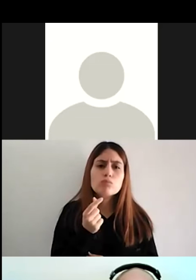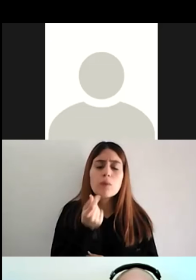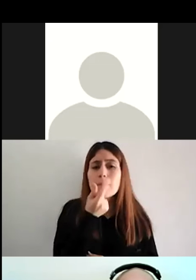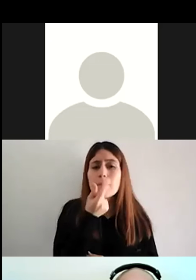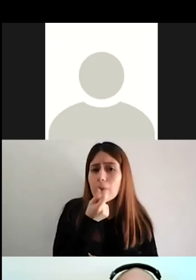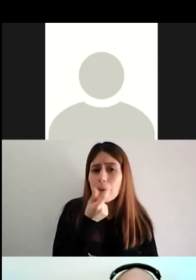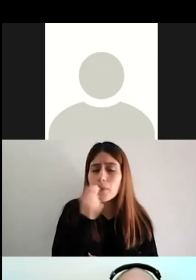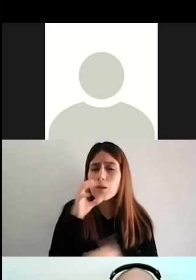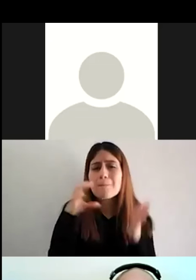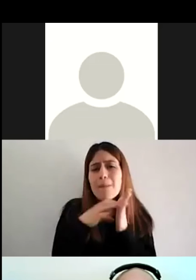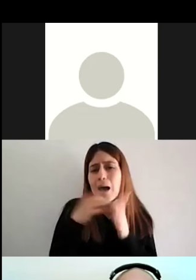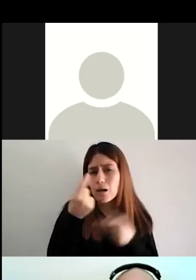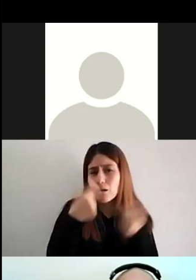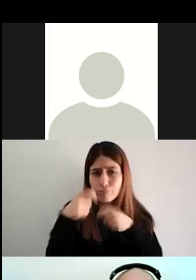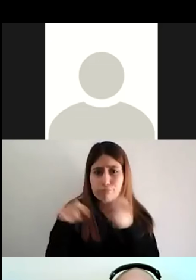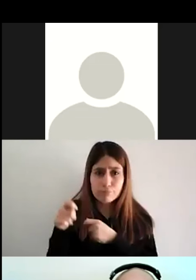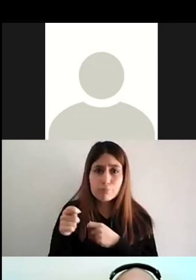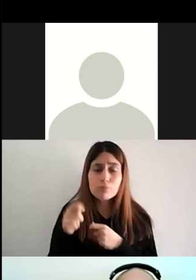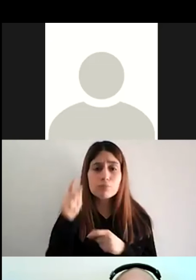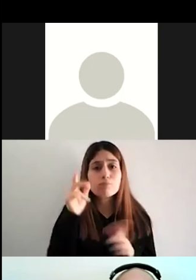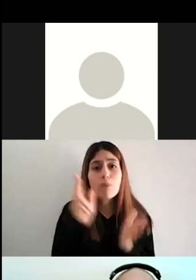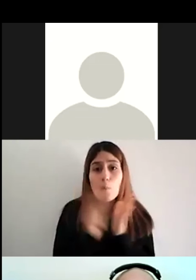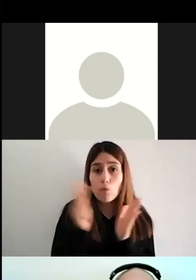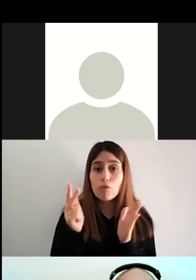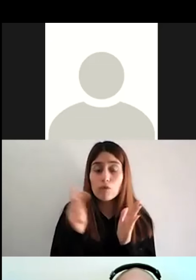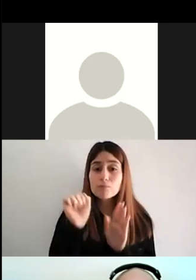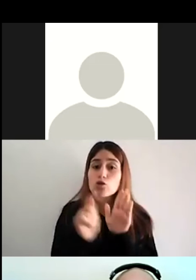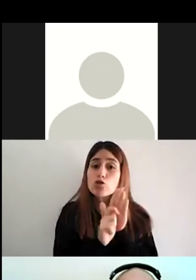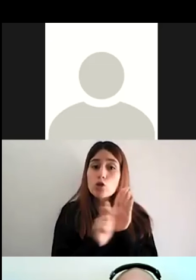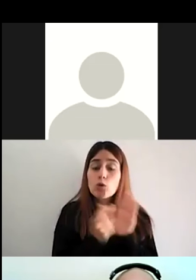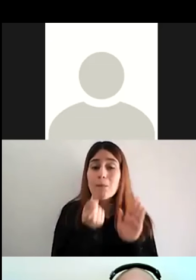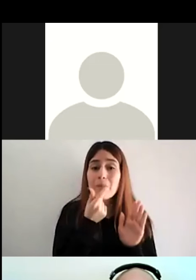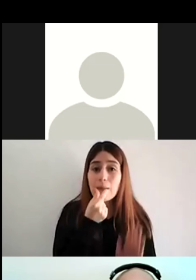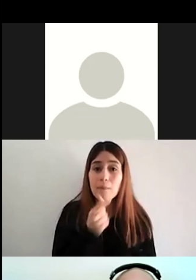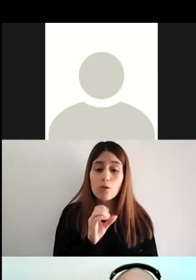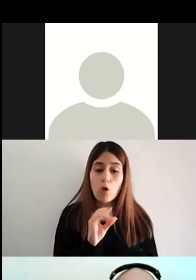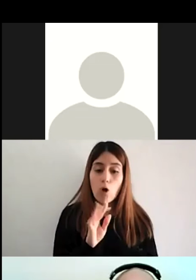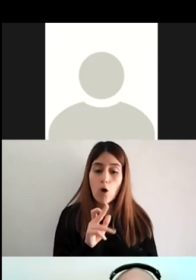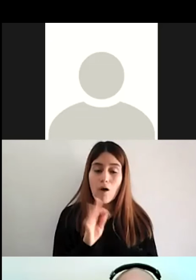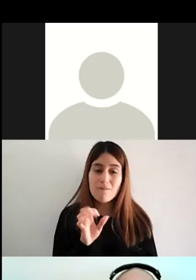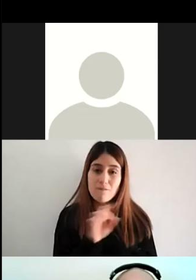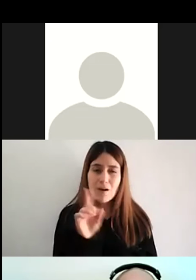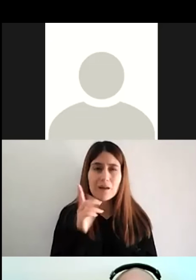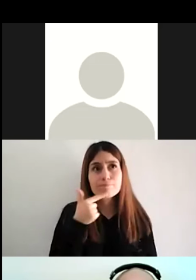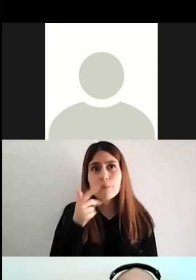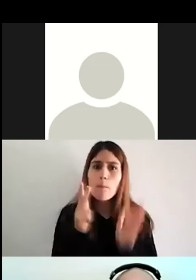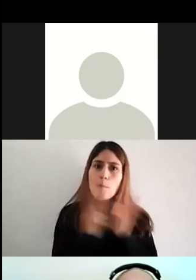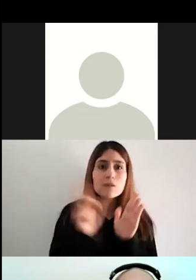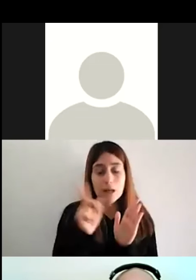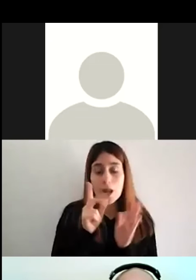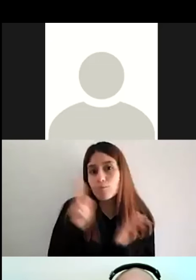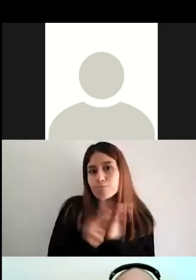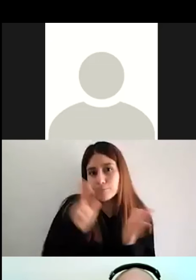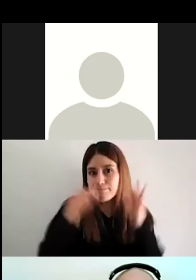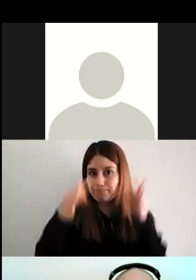medicamentos, marcas comerciais, para aprovação ao Estatuto de Medicamento Órfão. Aliás, para aprovação não, foram mesmo aprovados.